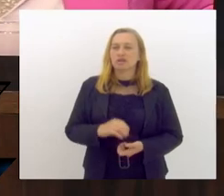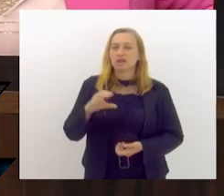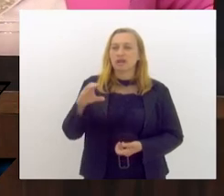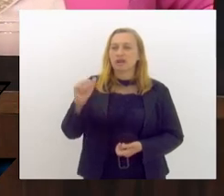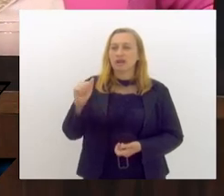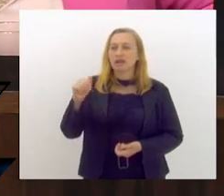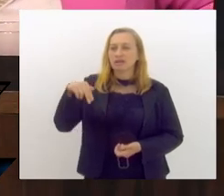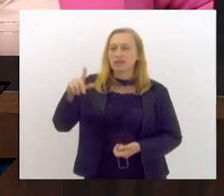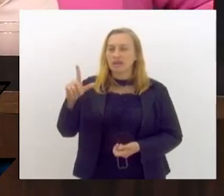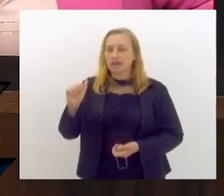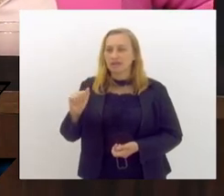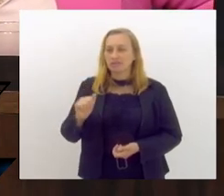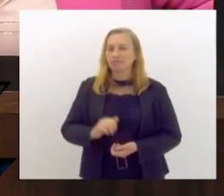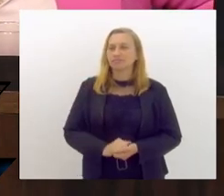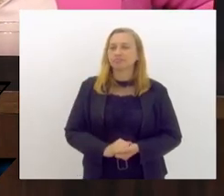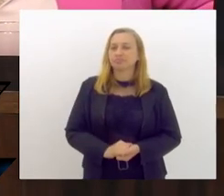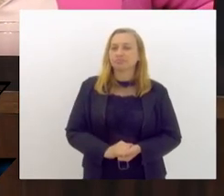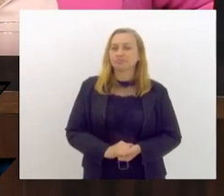Canella,